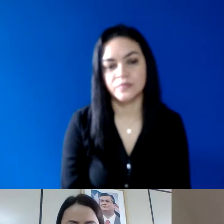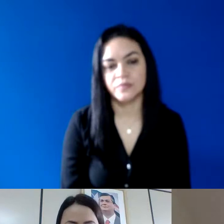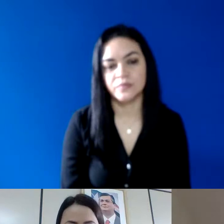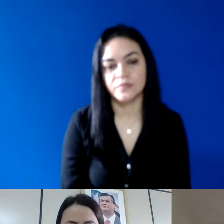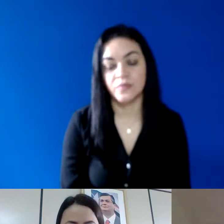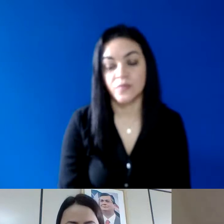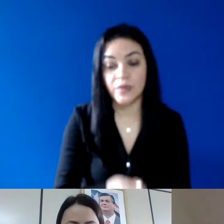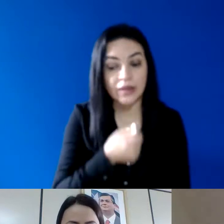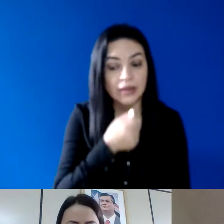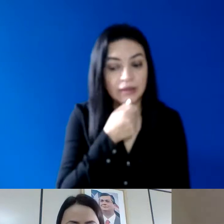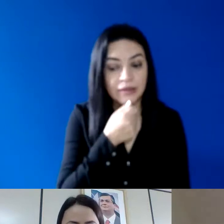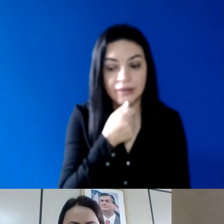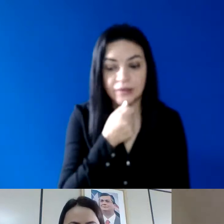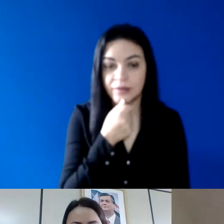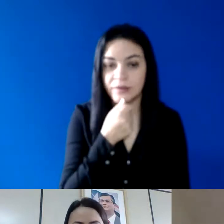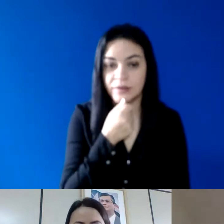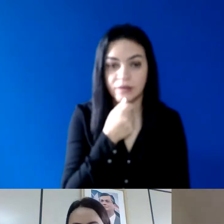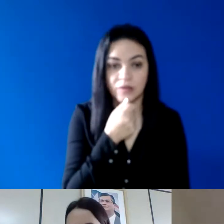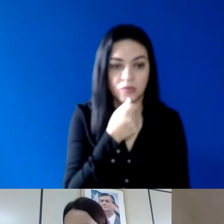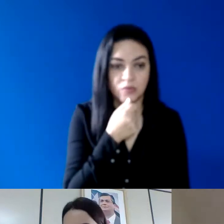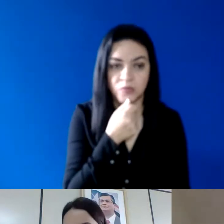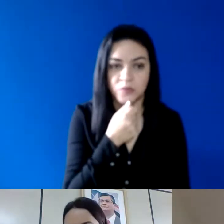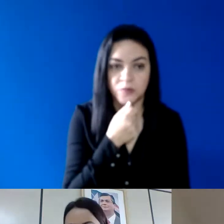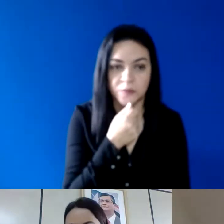Ainda não.